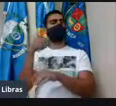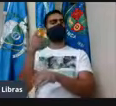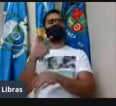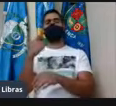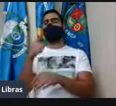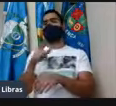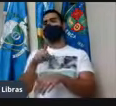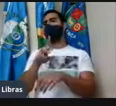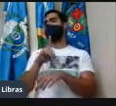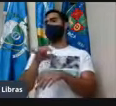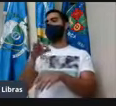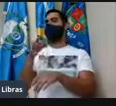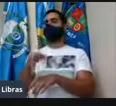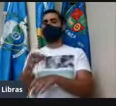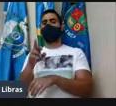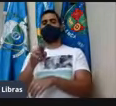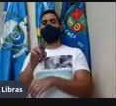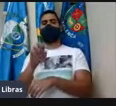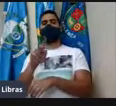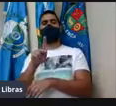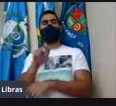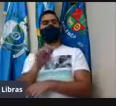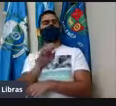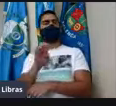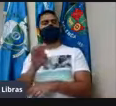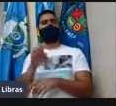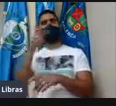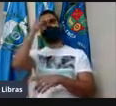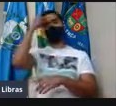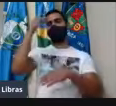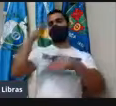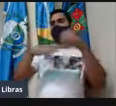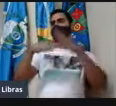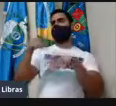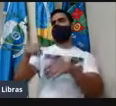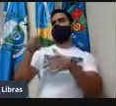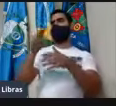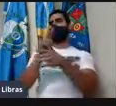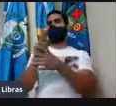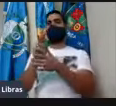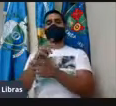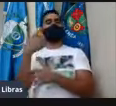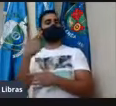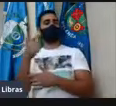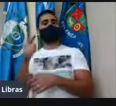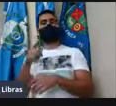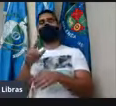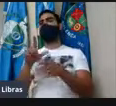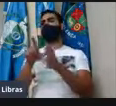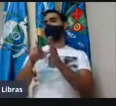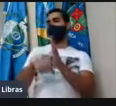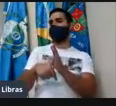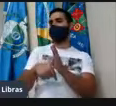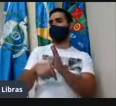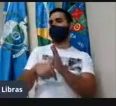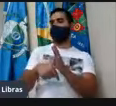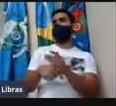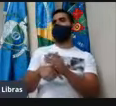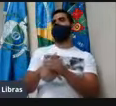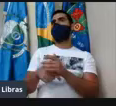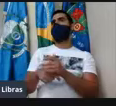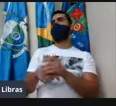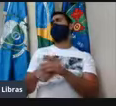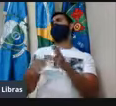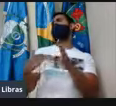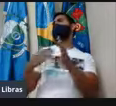está em dia o repasse das servidoras e servidores do município, não está em dia, não estava em dia